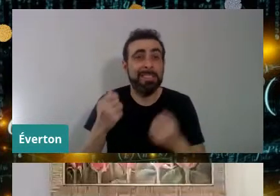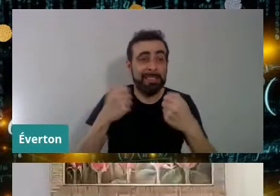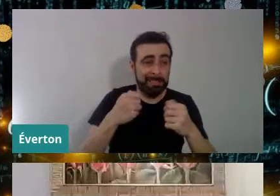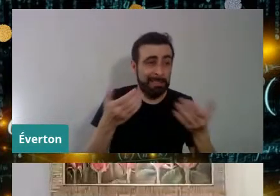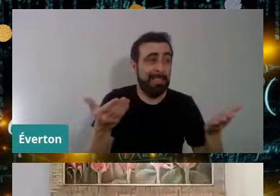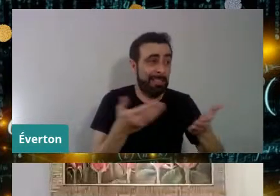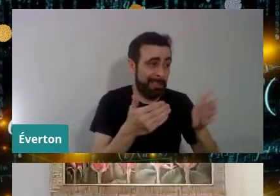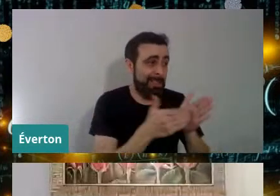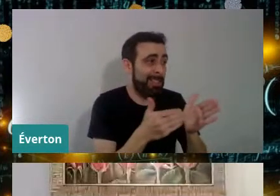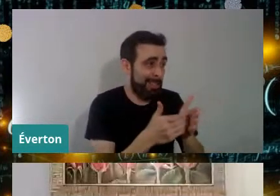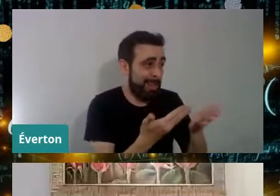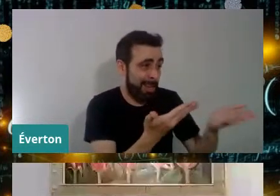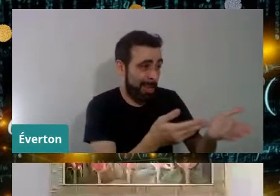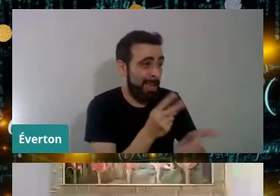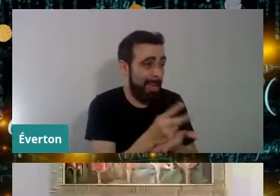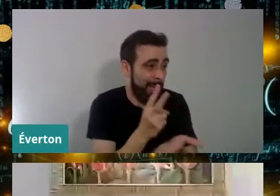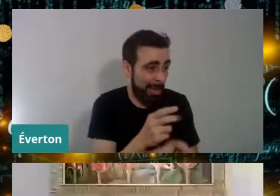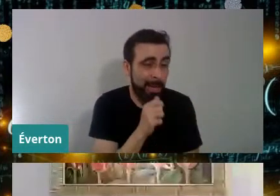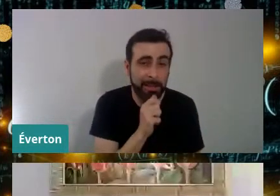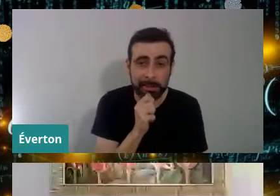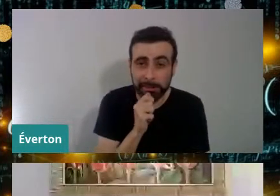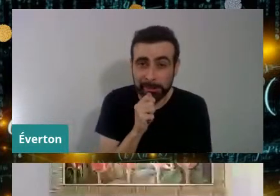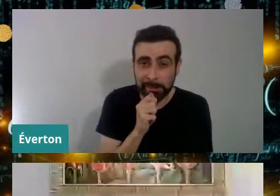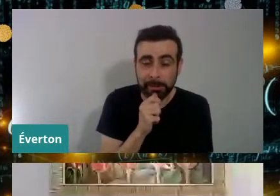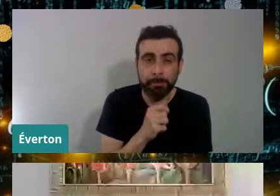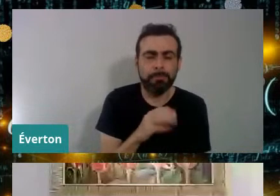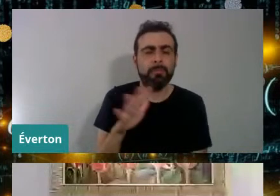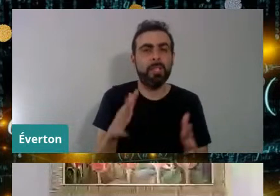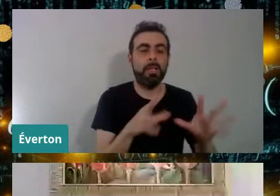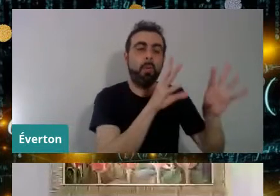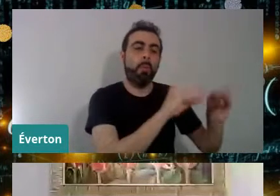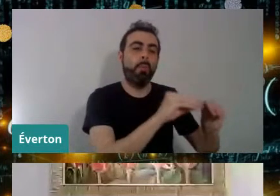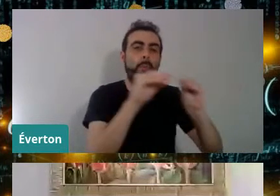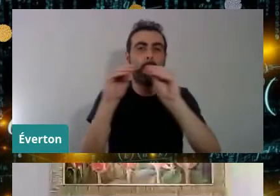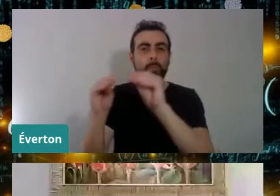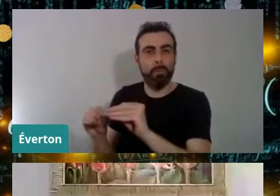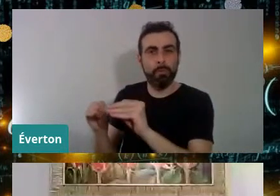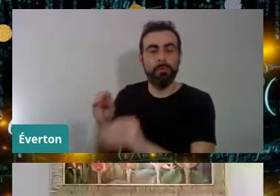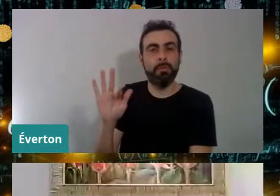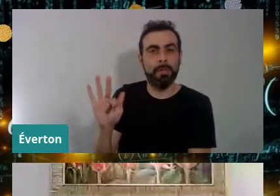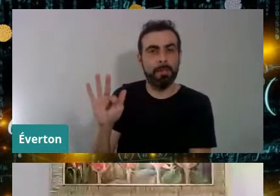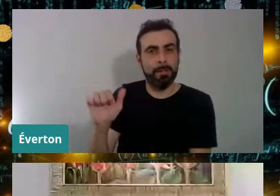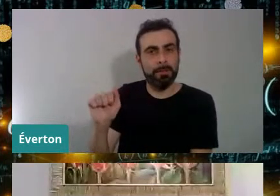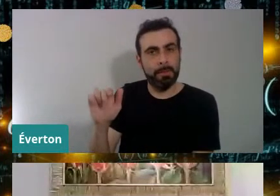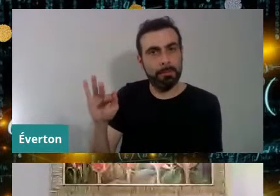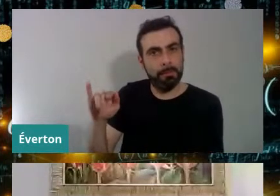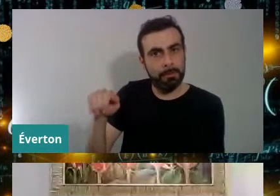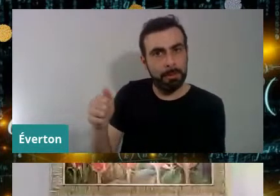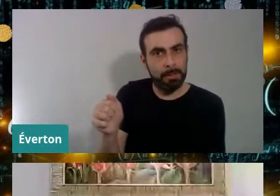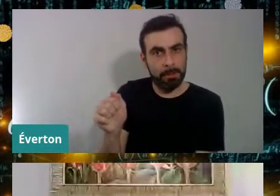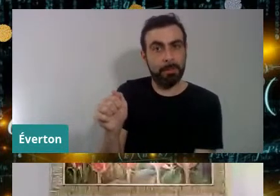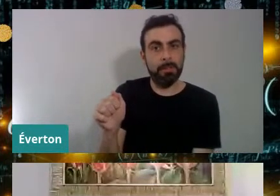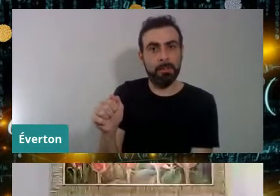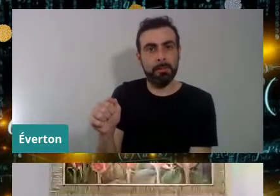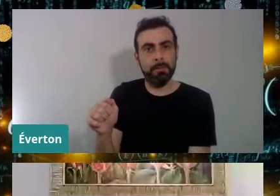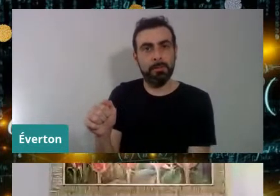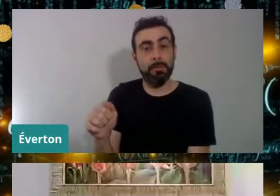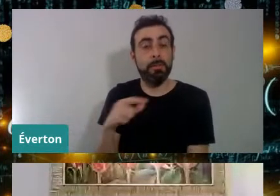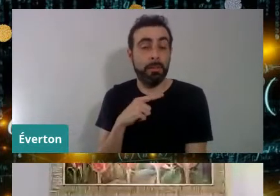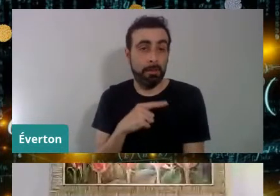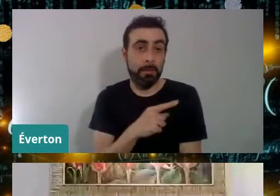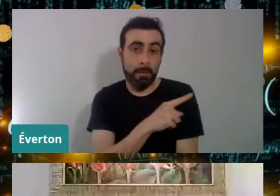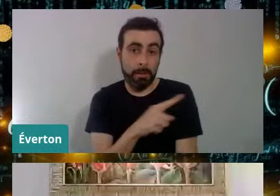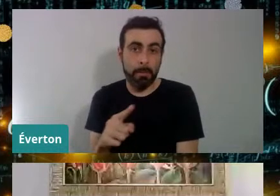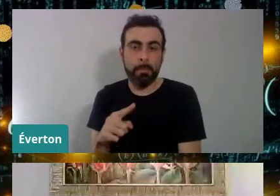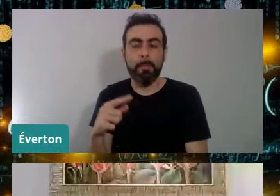hoje lá, né? Então, aí a Fafija foi para lá. A Fafija foi para lá, né? E depois